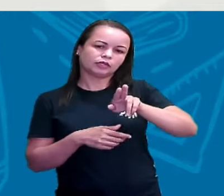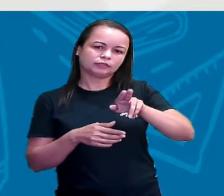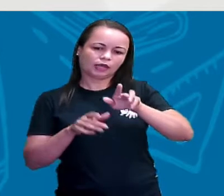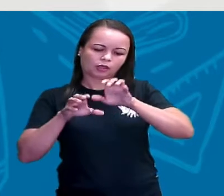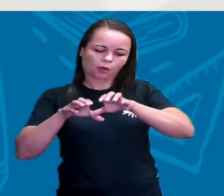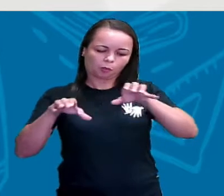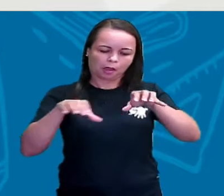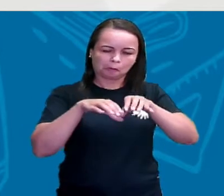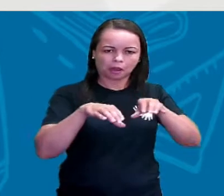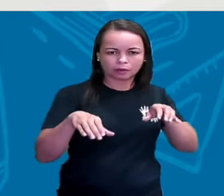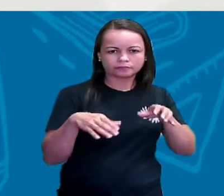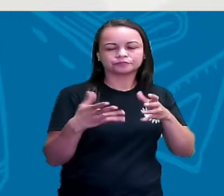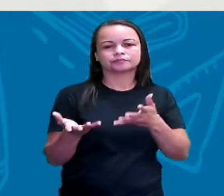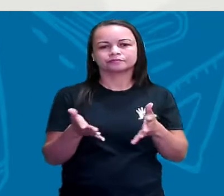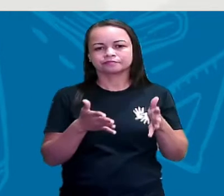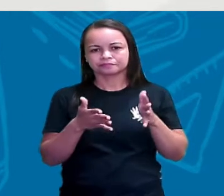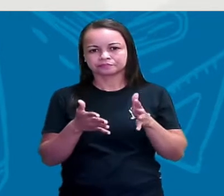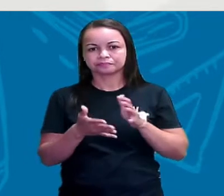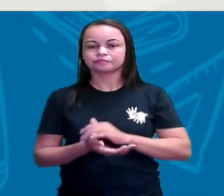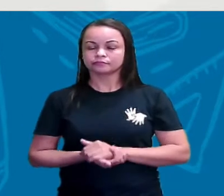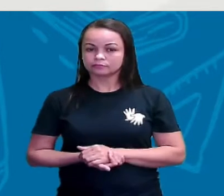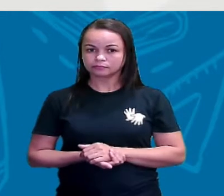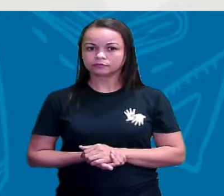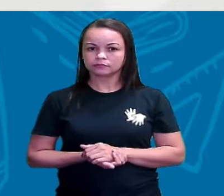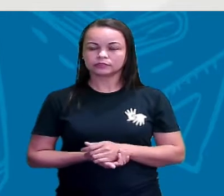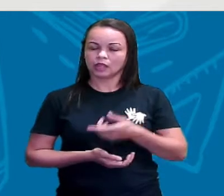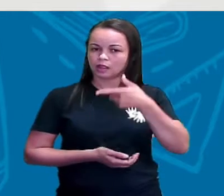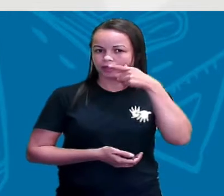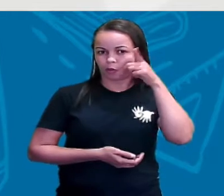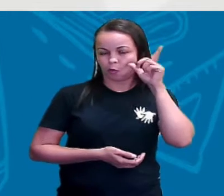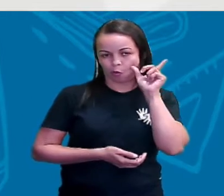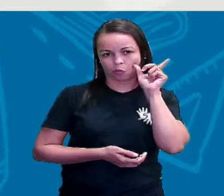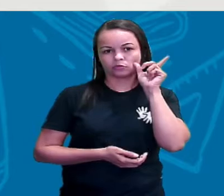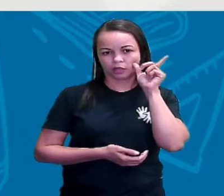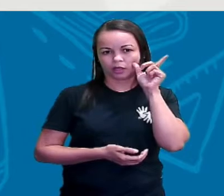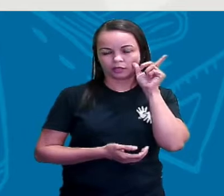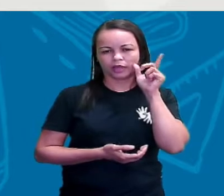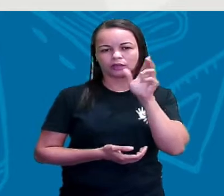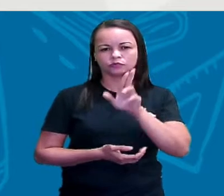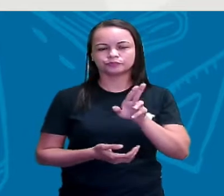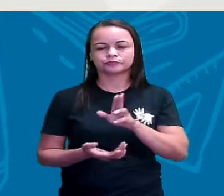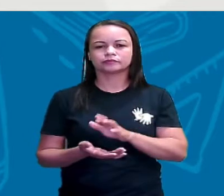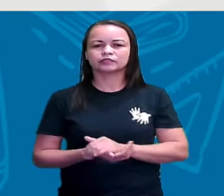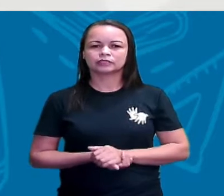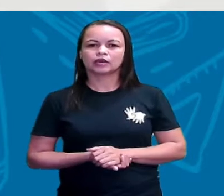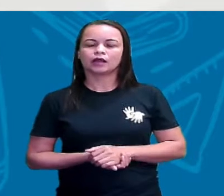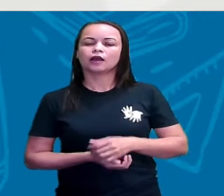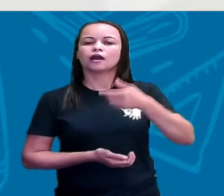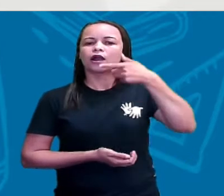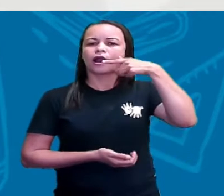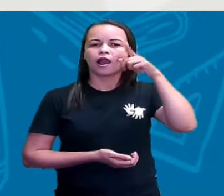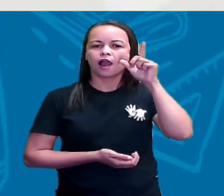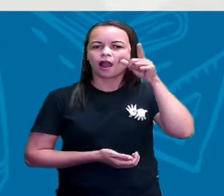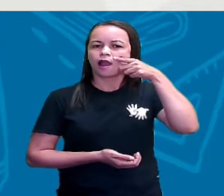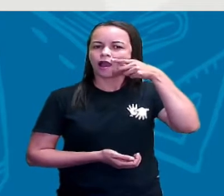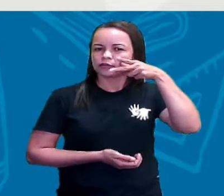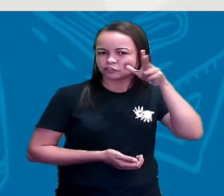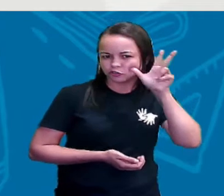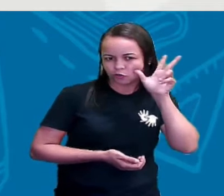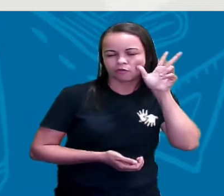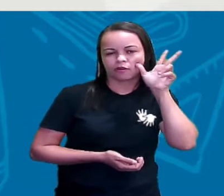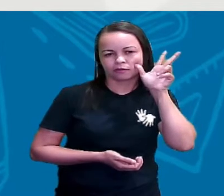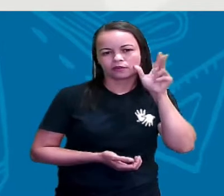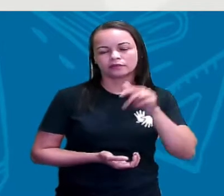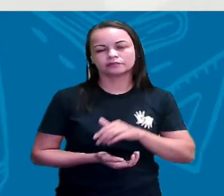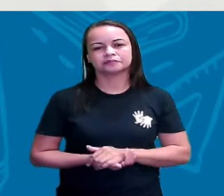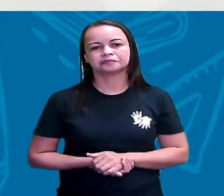Nós temos, ó, yesterday, que é ontem, né? A mesma coisa. The day before yesterday, que é